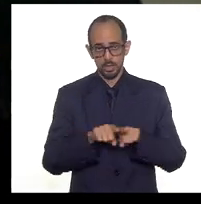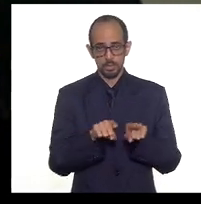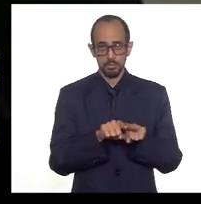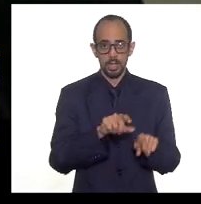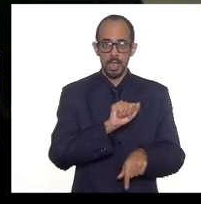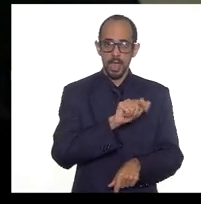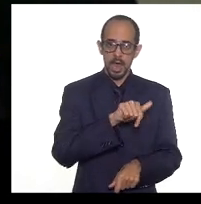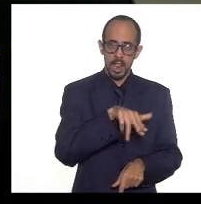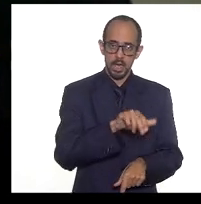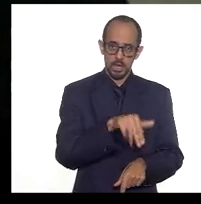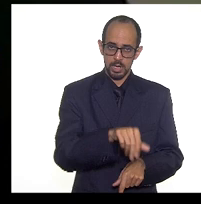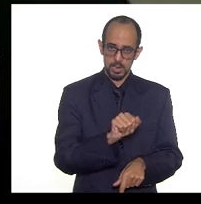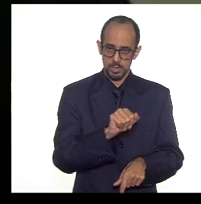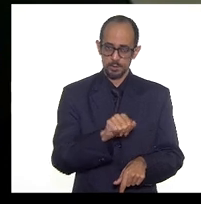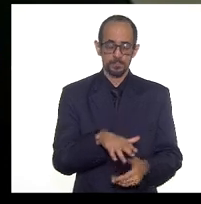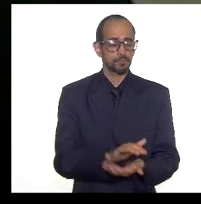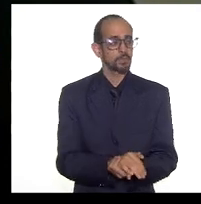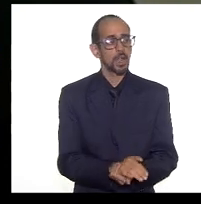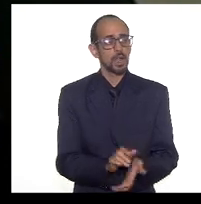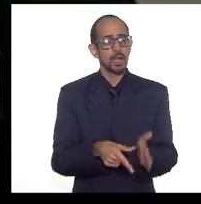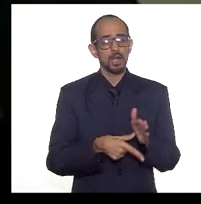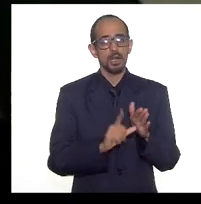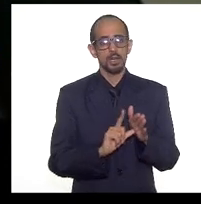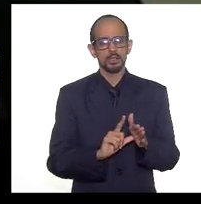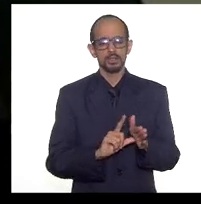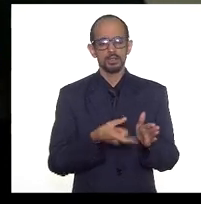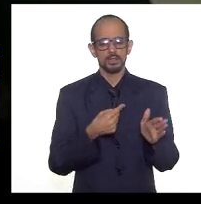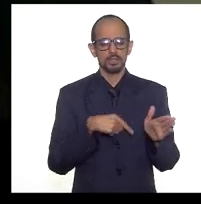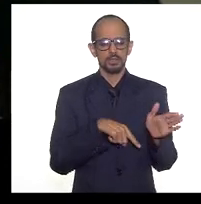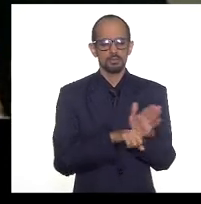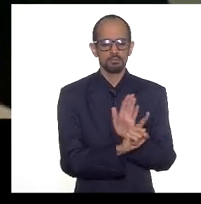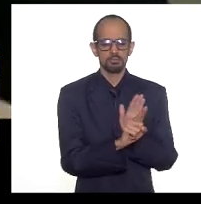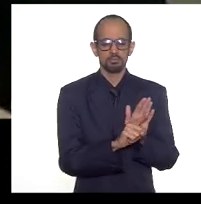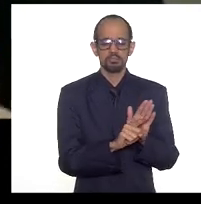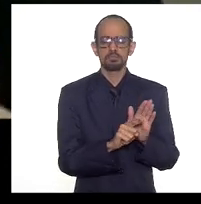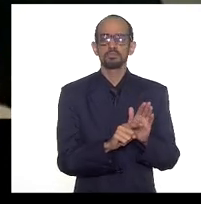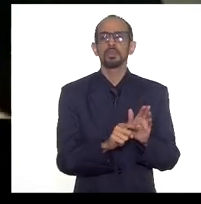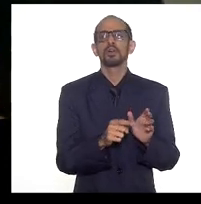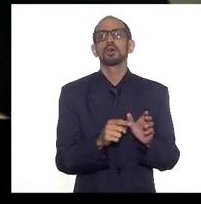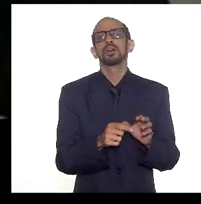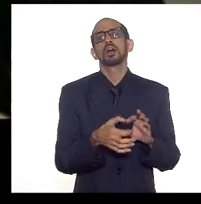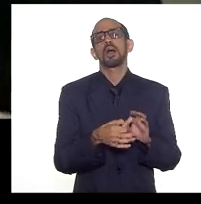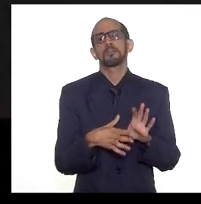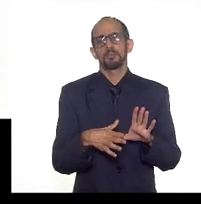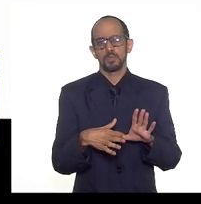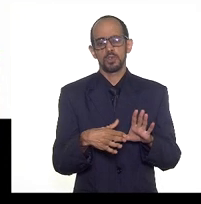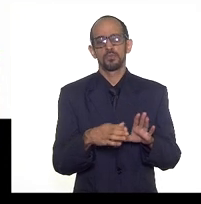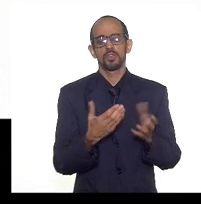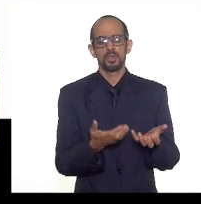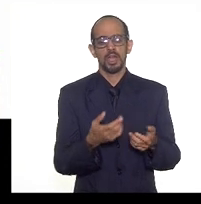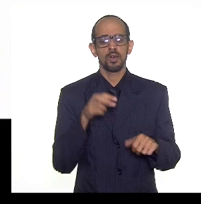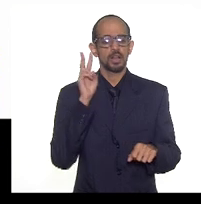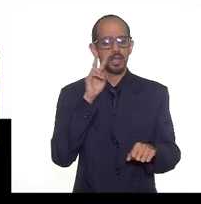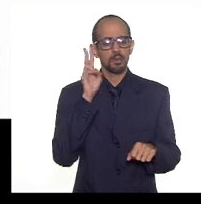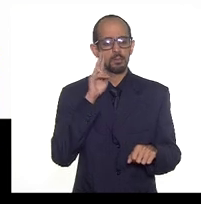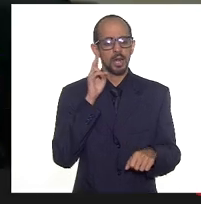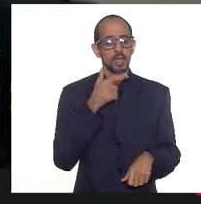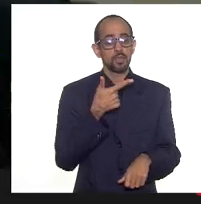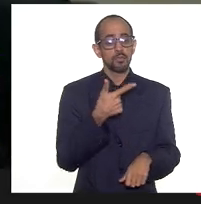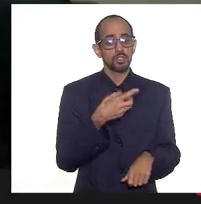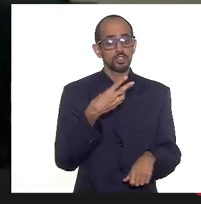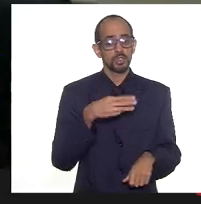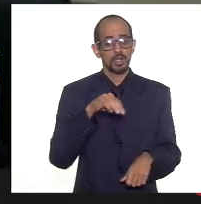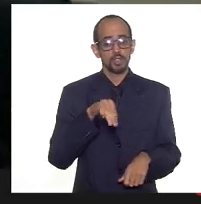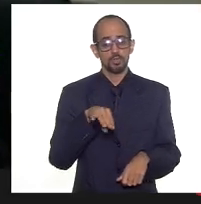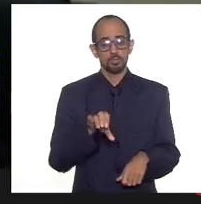abrir para as perguntas, fazer algumas ponderações. A primeira, para lembrar que, no último dia 23 de maio,